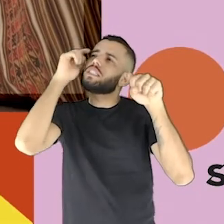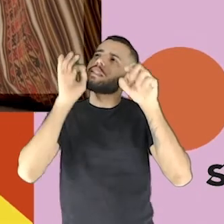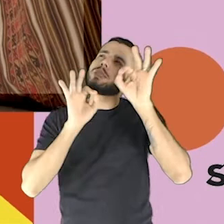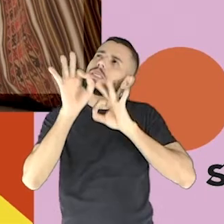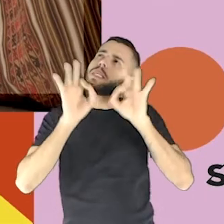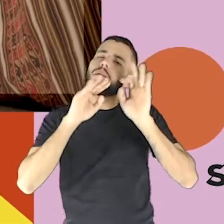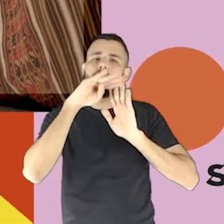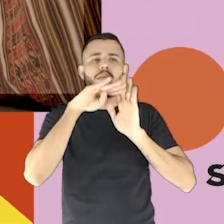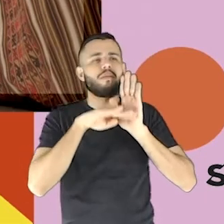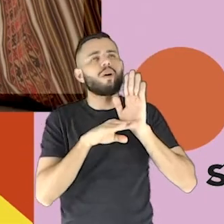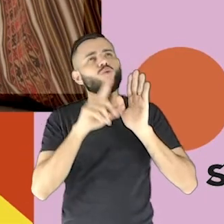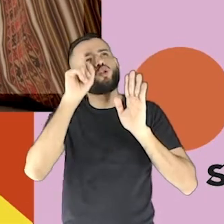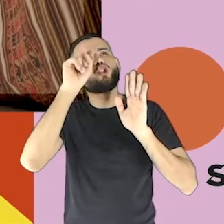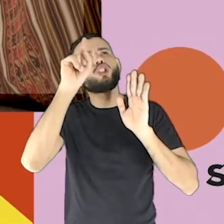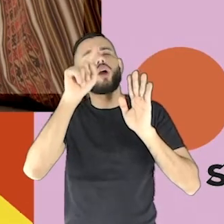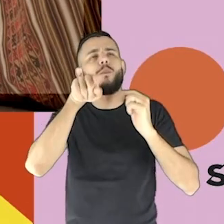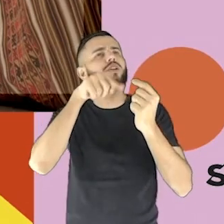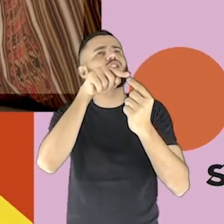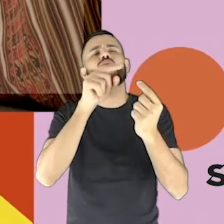teu dia que se inicia.